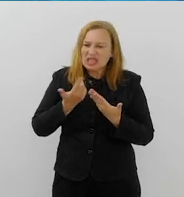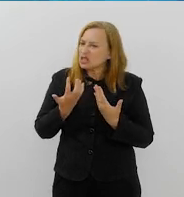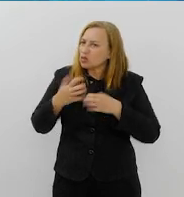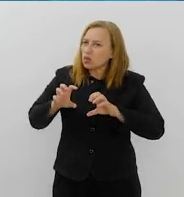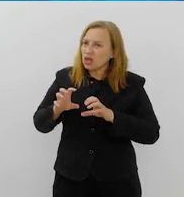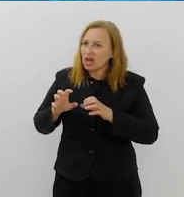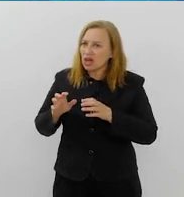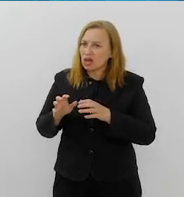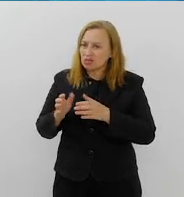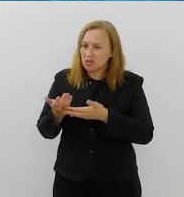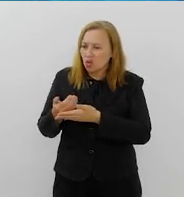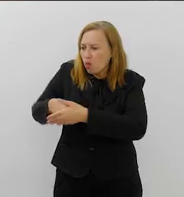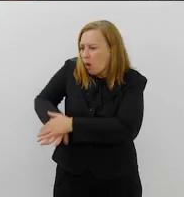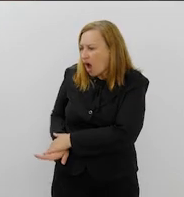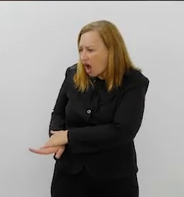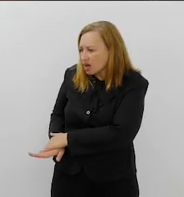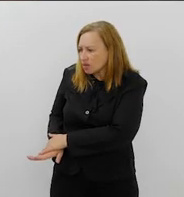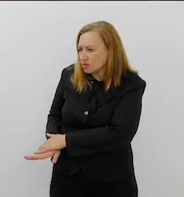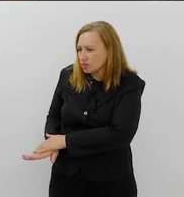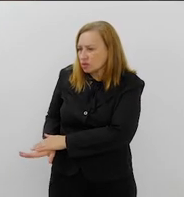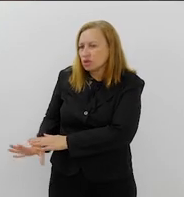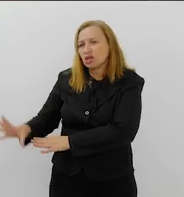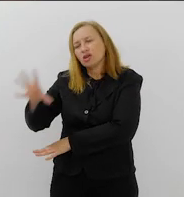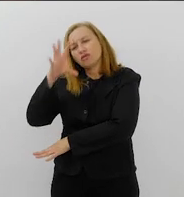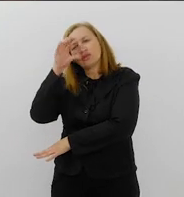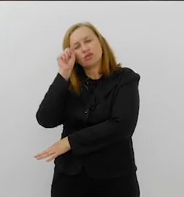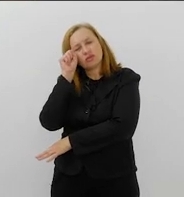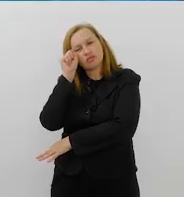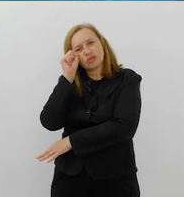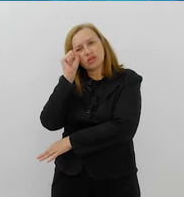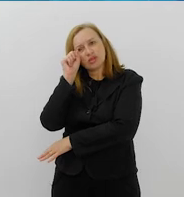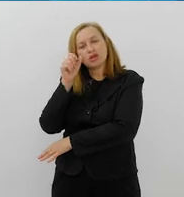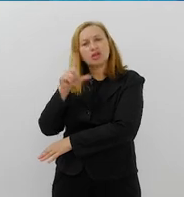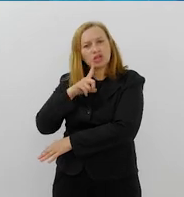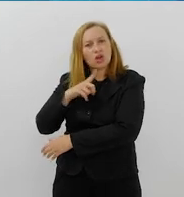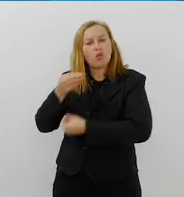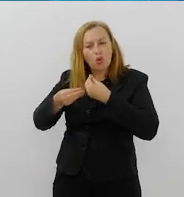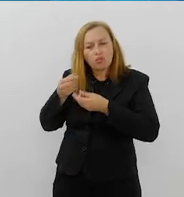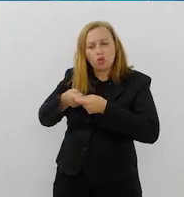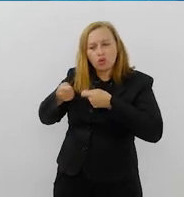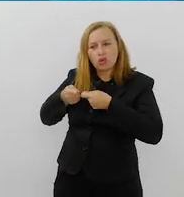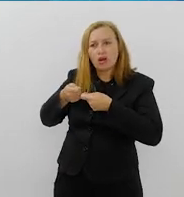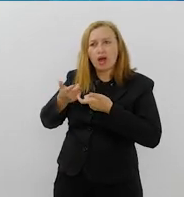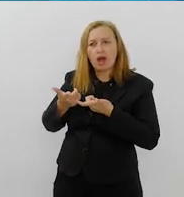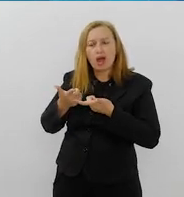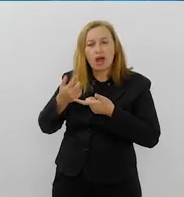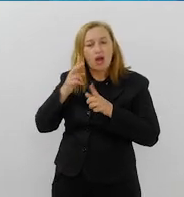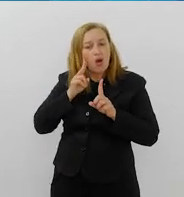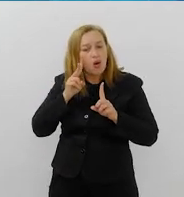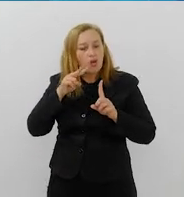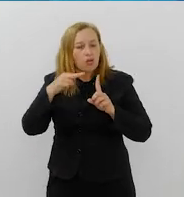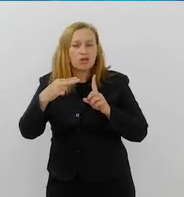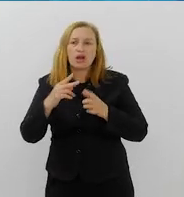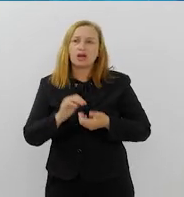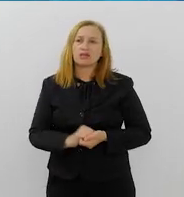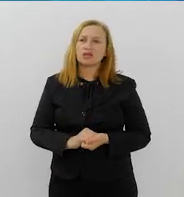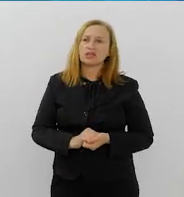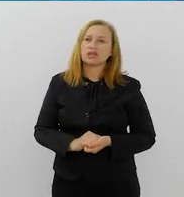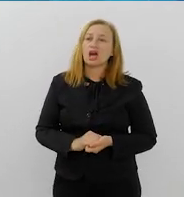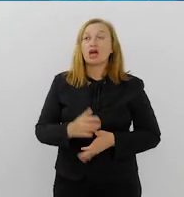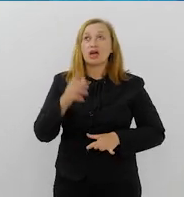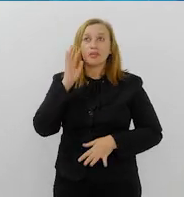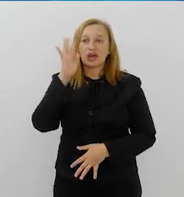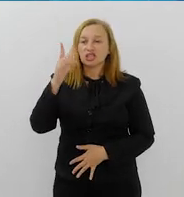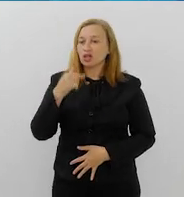para me autorregular, né? Que o outro nos autorregula o tempo inteiro. É um olhar, né? Vamos